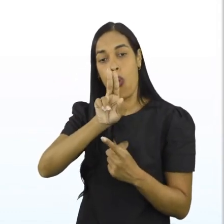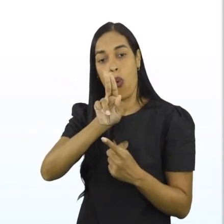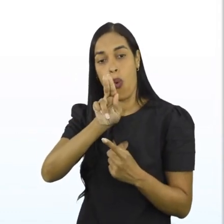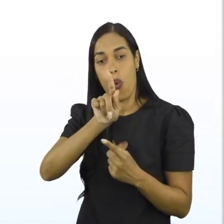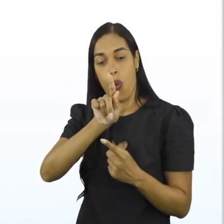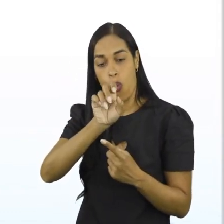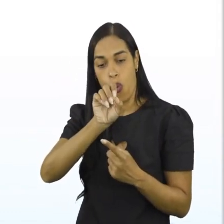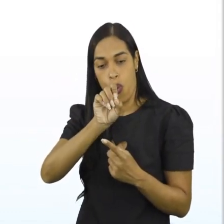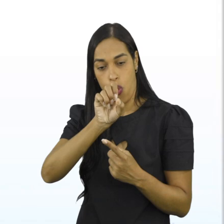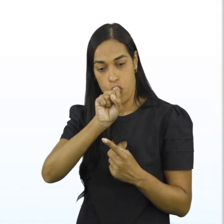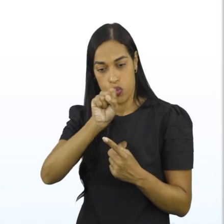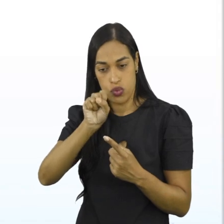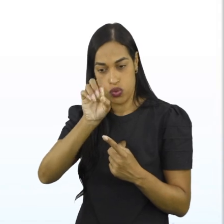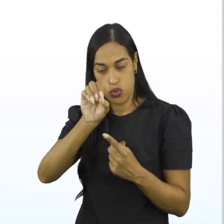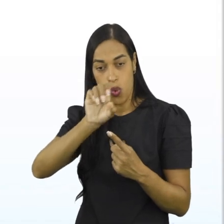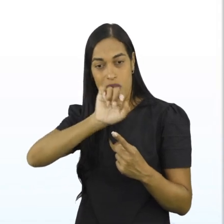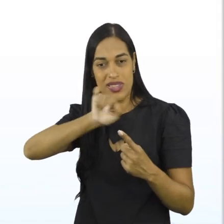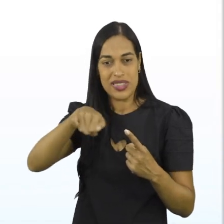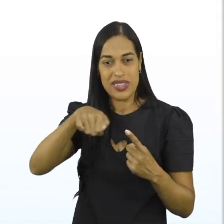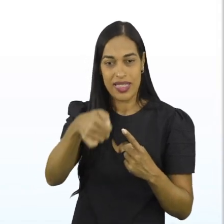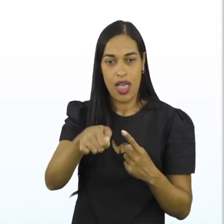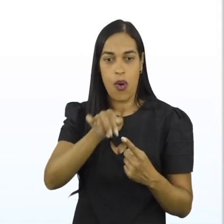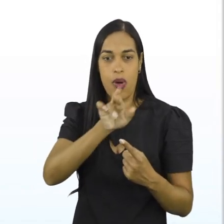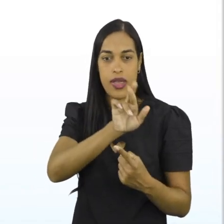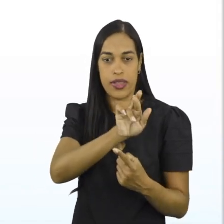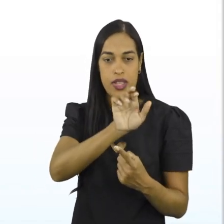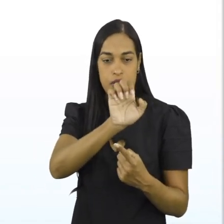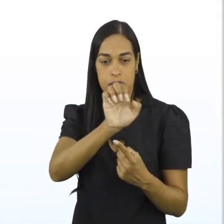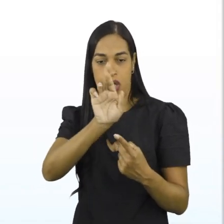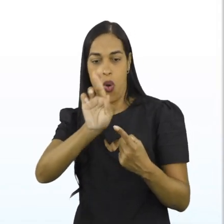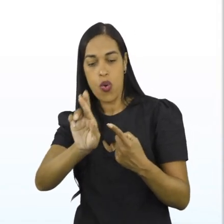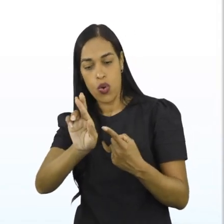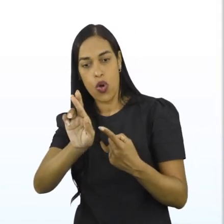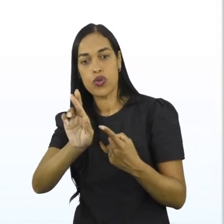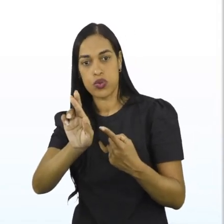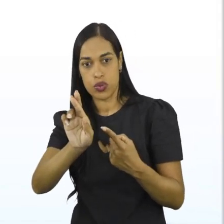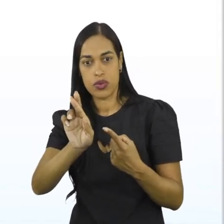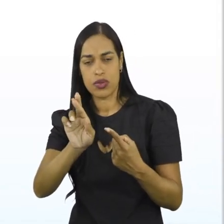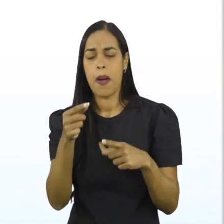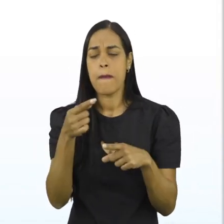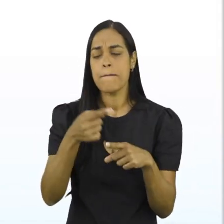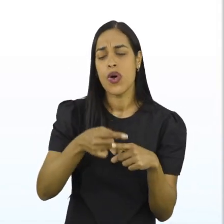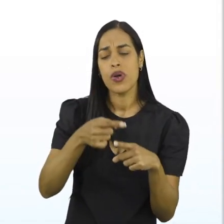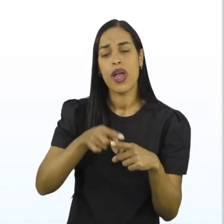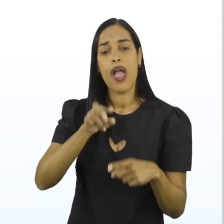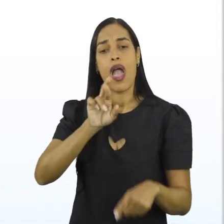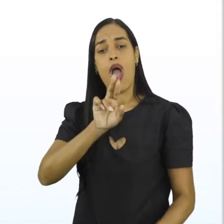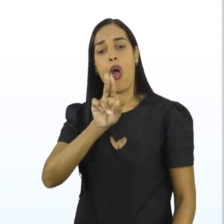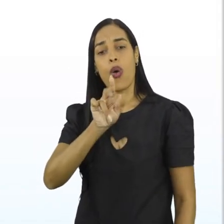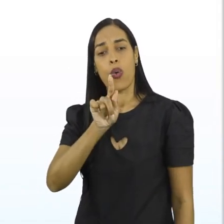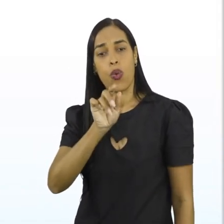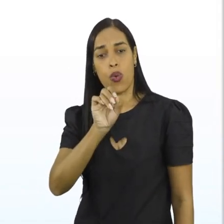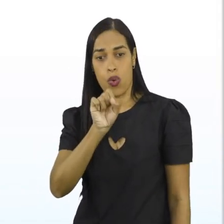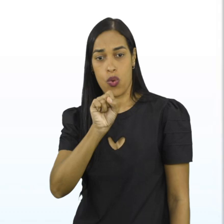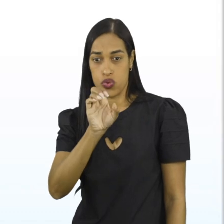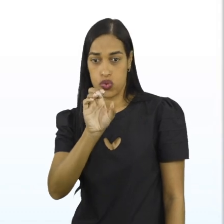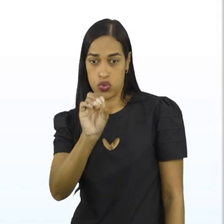rugoso. Aí eu já vou adiantando, tá? Ah, Tubarão, mas por que ele é rugoso? Olha, ele é